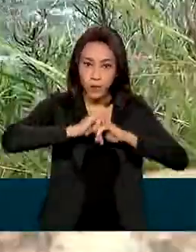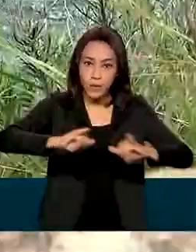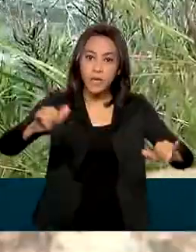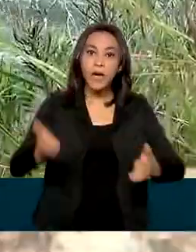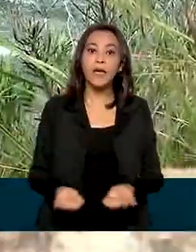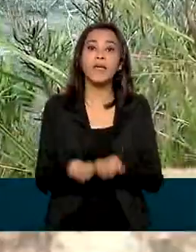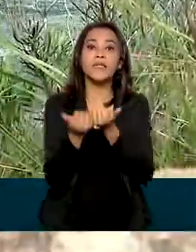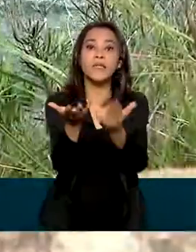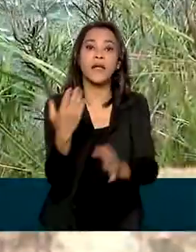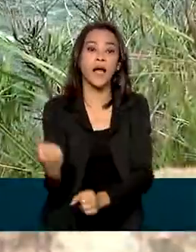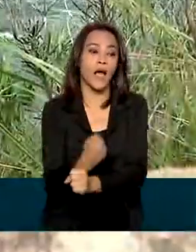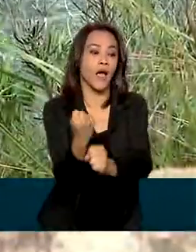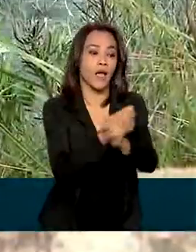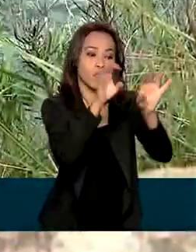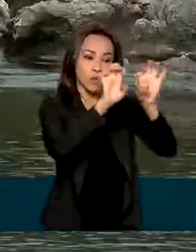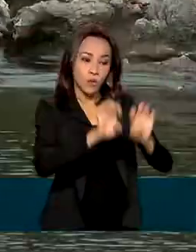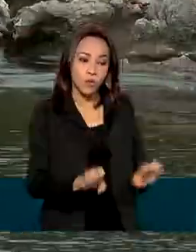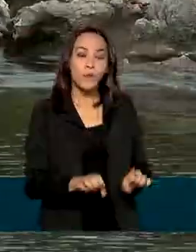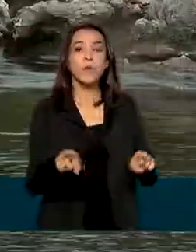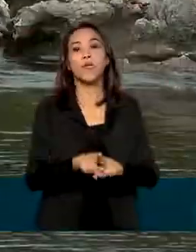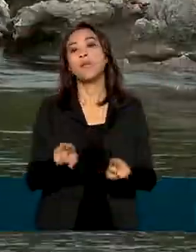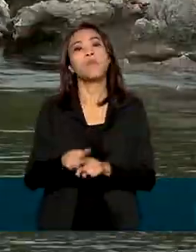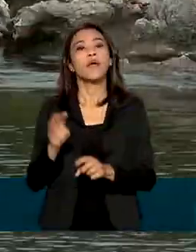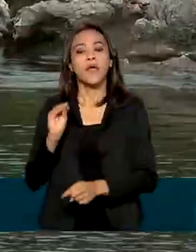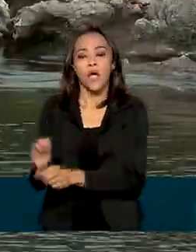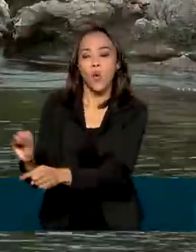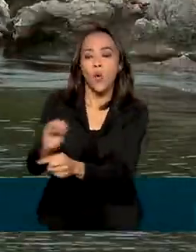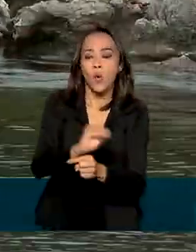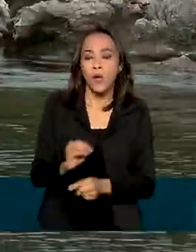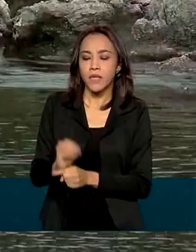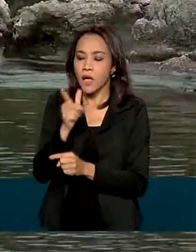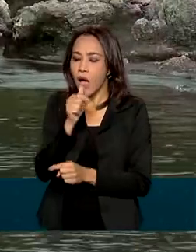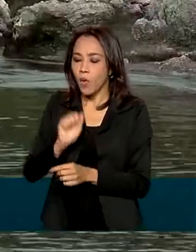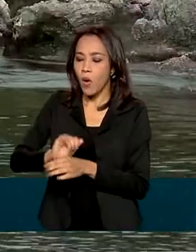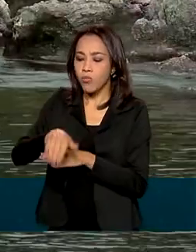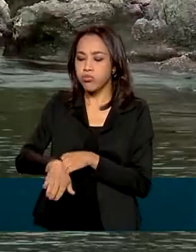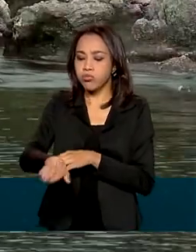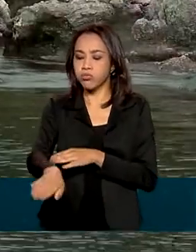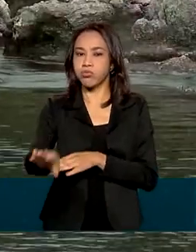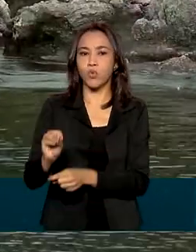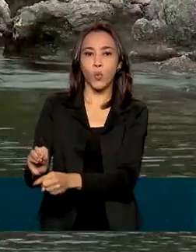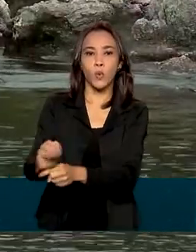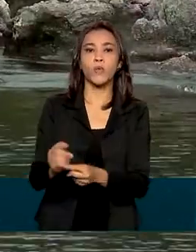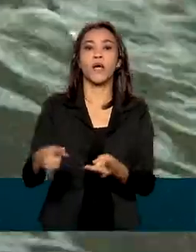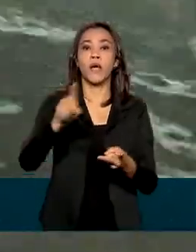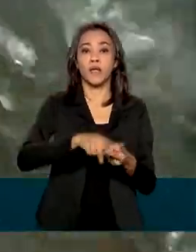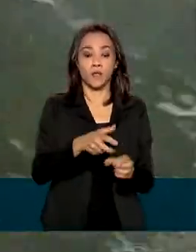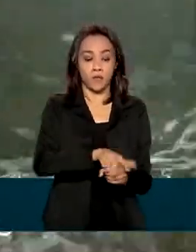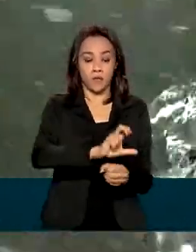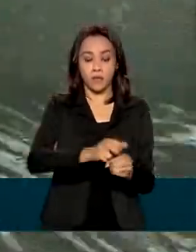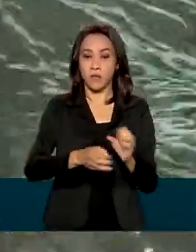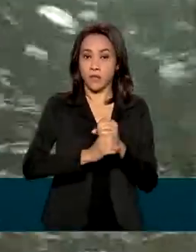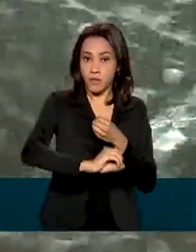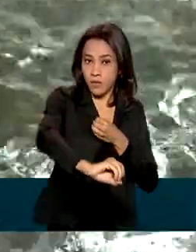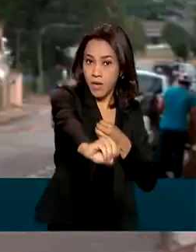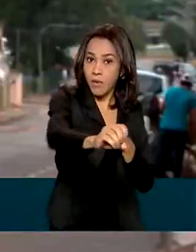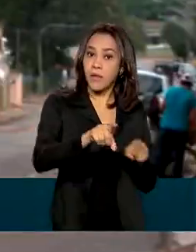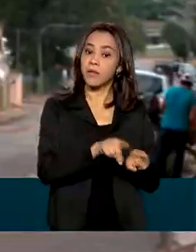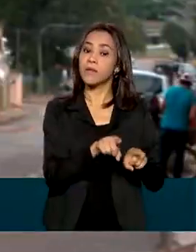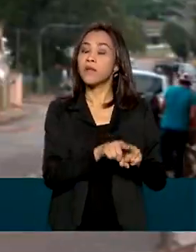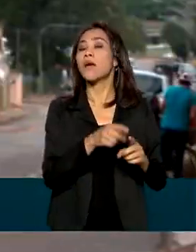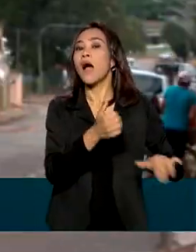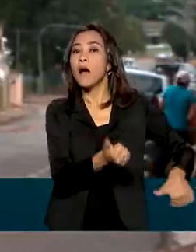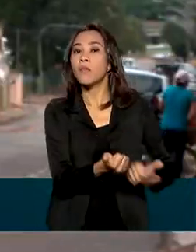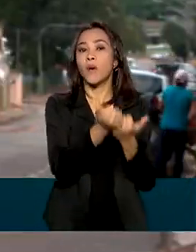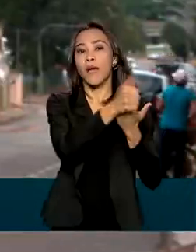infraestrutura, preservação e recuperação de nascentes e cursos d'água, saneamento, irrigação e apoio ao